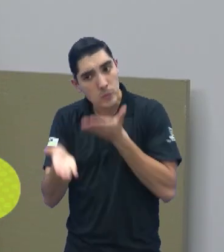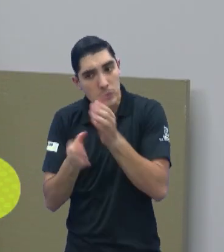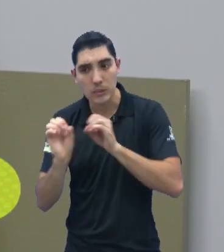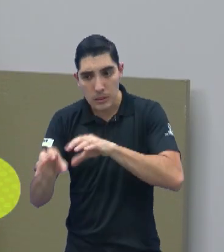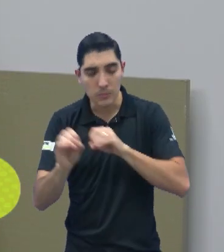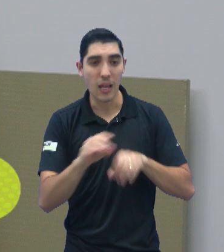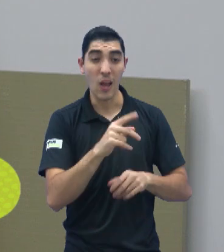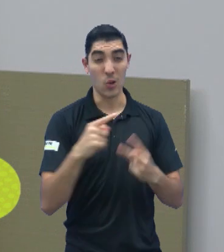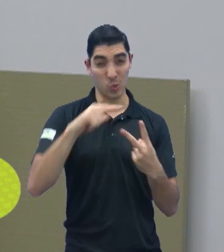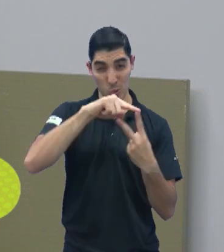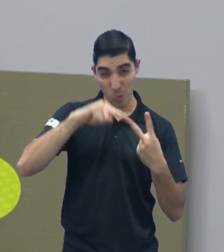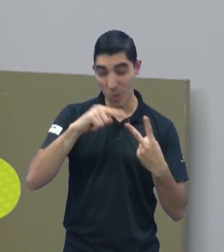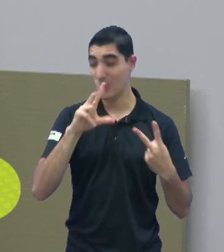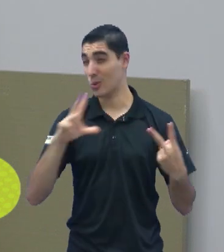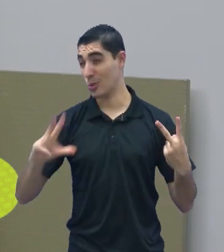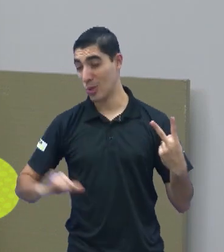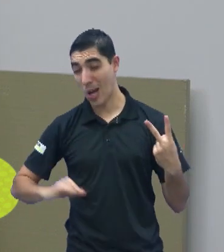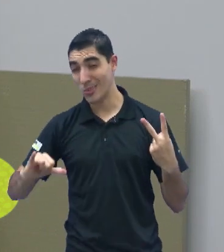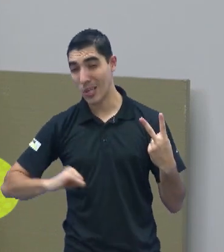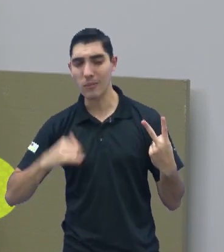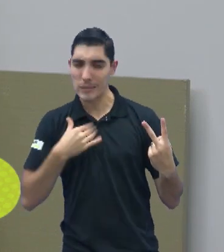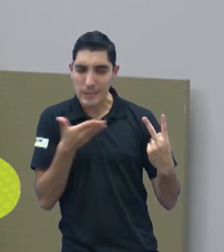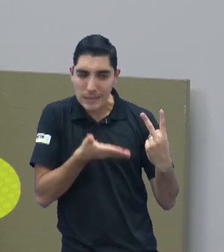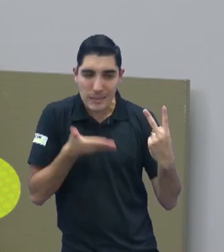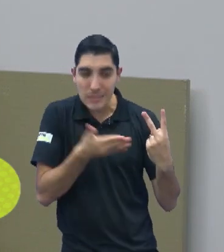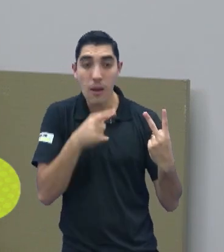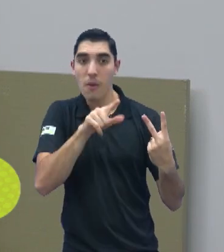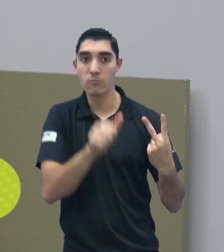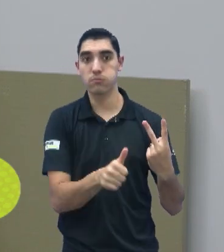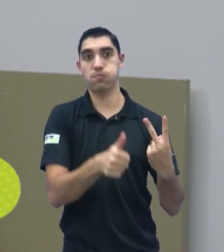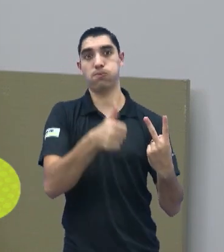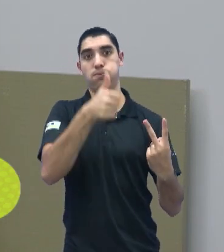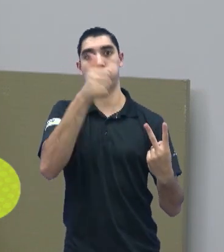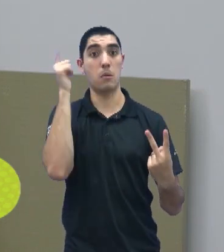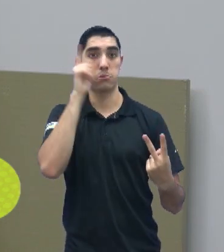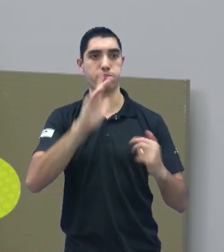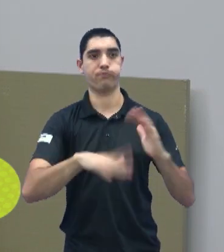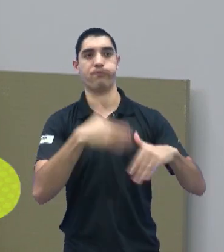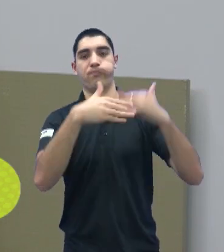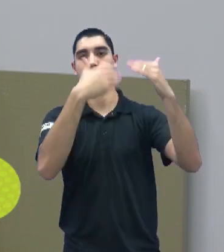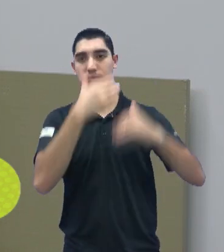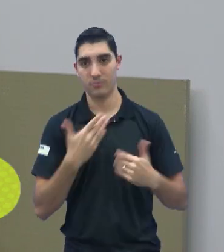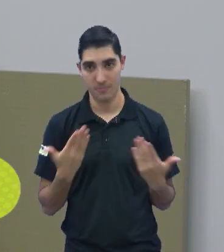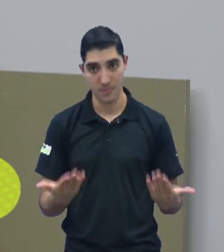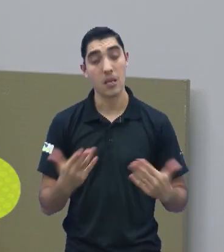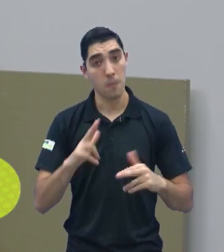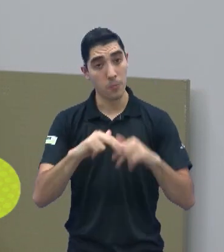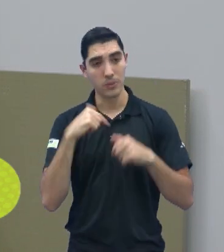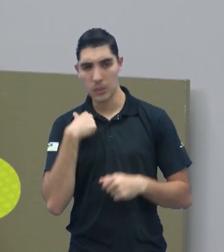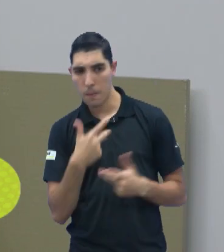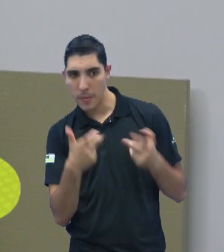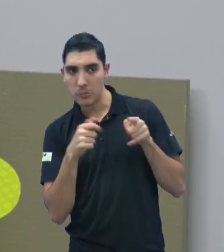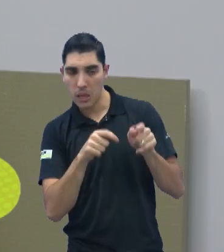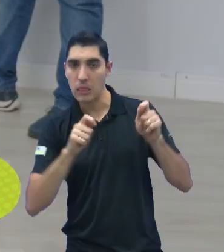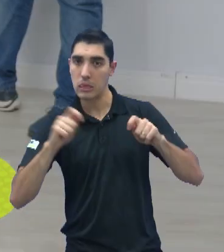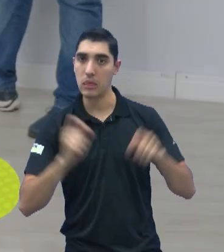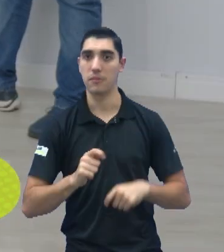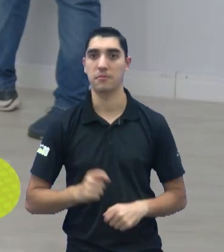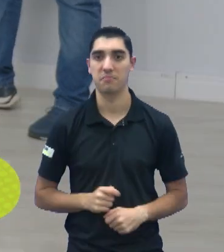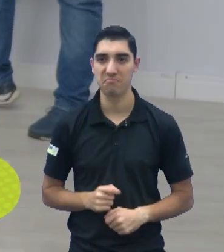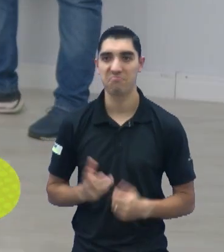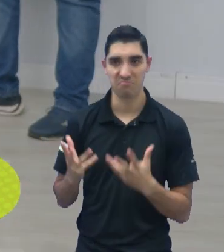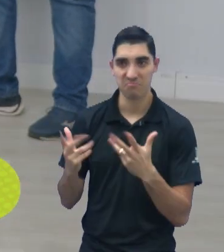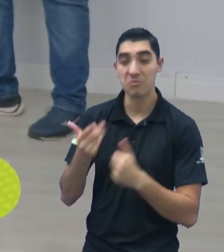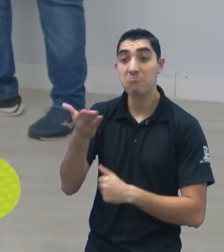comigo, mas aquela sofrência do bem, né? Sofrem pra evolução deles, pra que eles possam evoluir, assim, naquilo que eu vejo que eles podem fazer. Maravilha. Diz